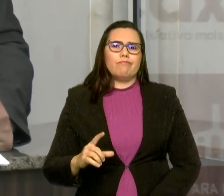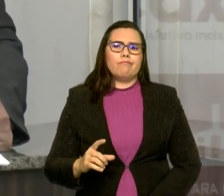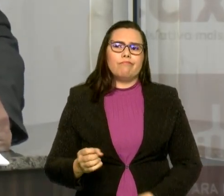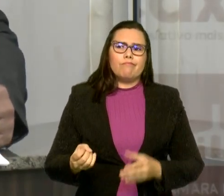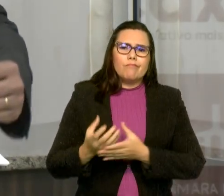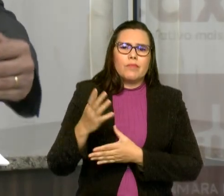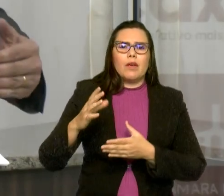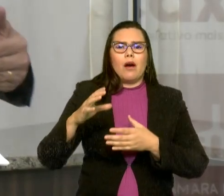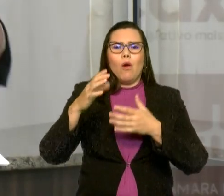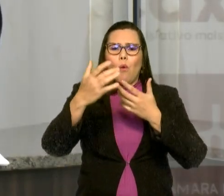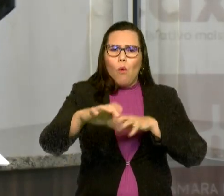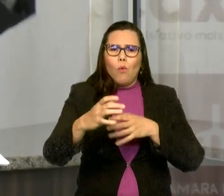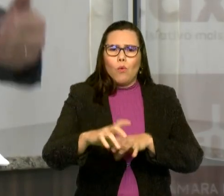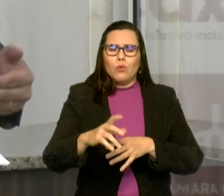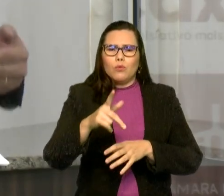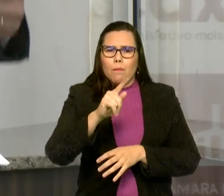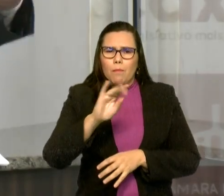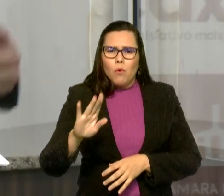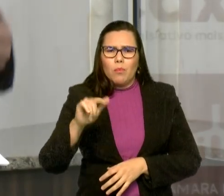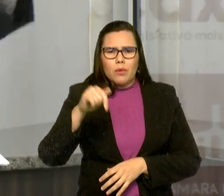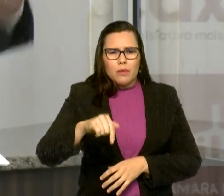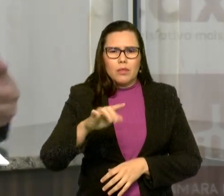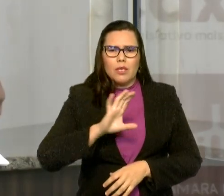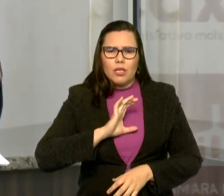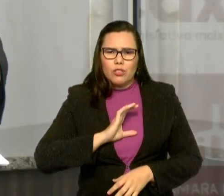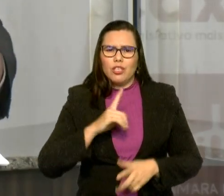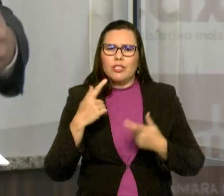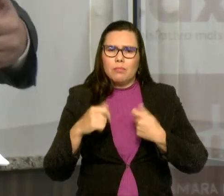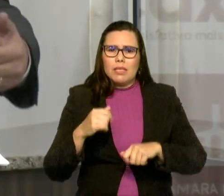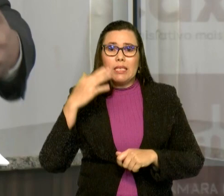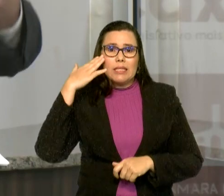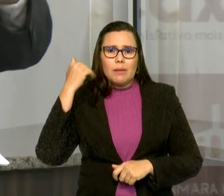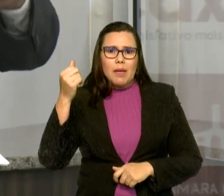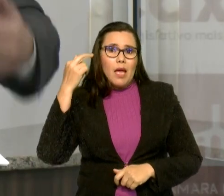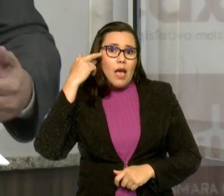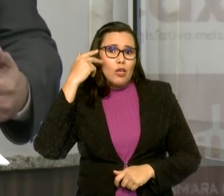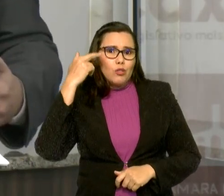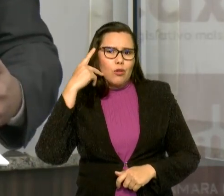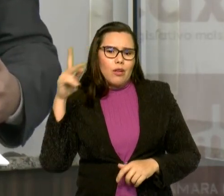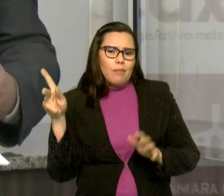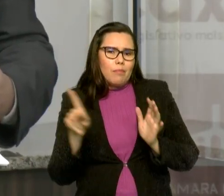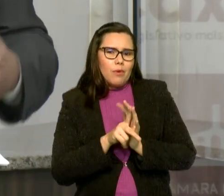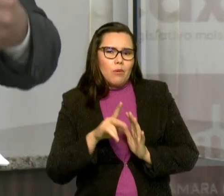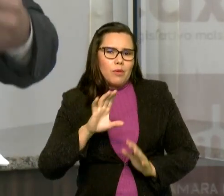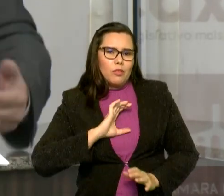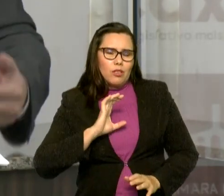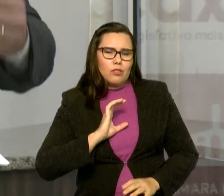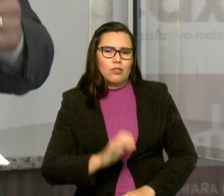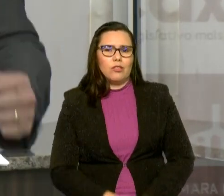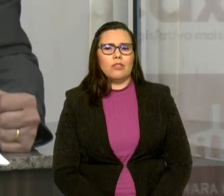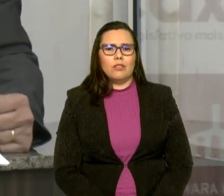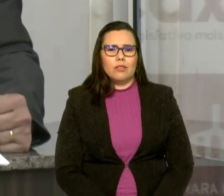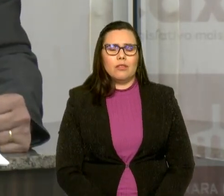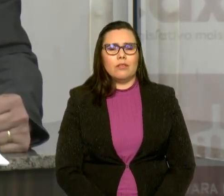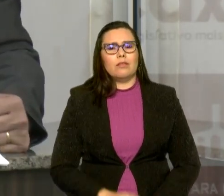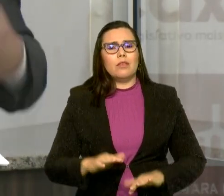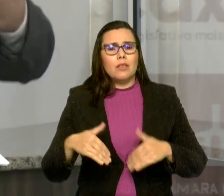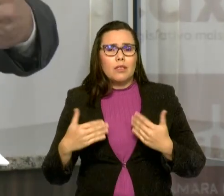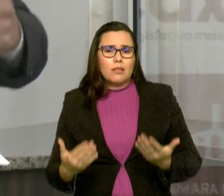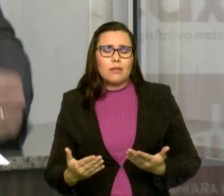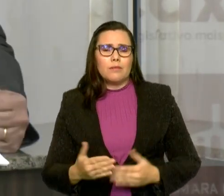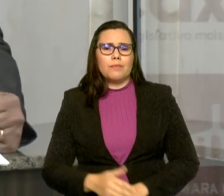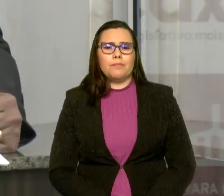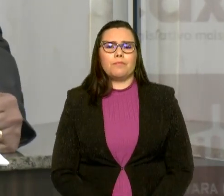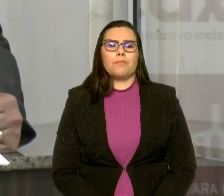os imortais o quanto foi a procura por obras, por livros, por professores aqui de Caxias, quando toda vez